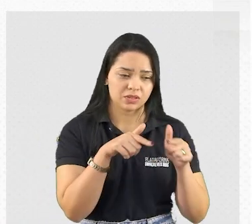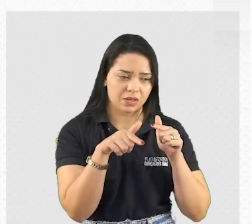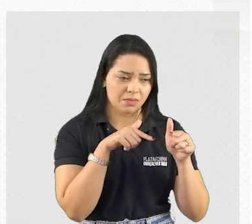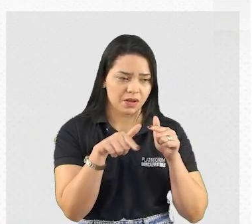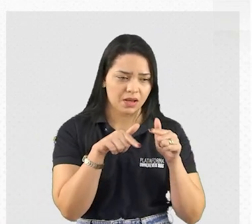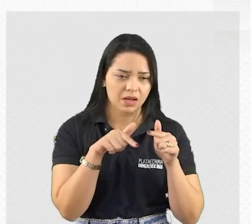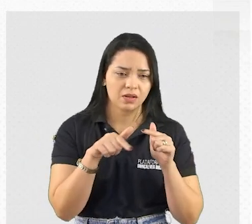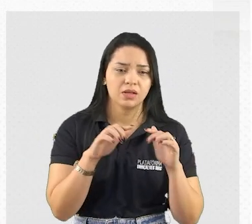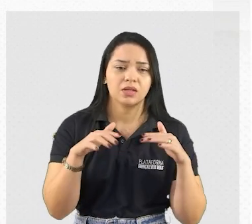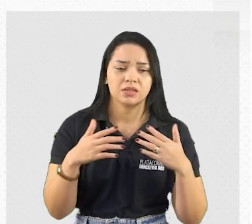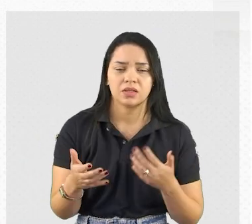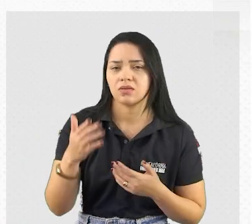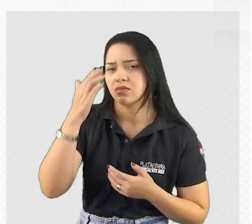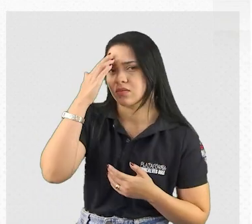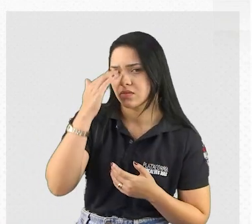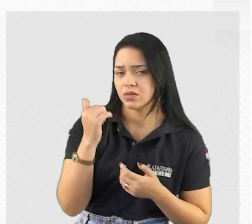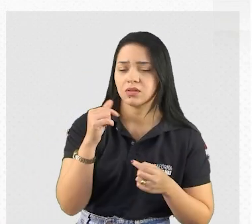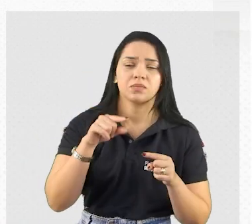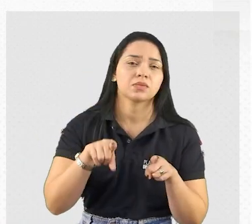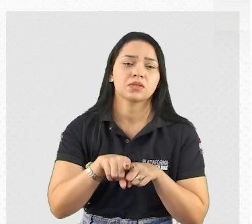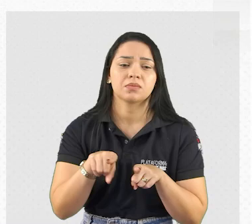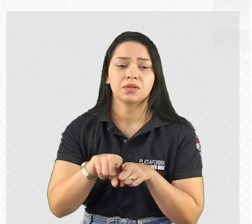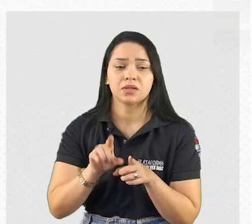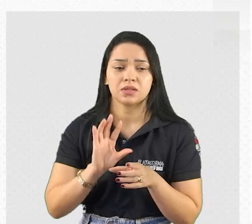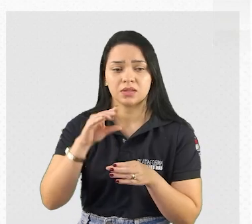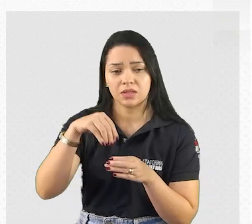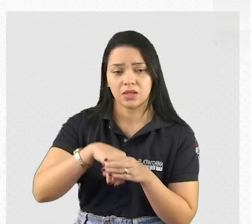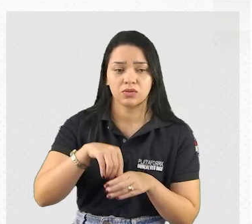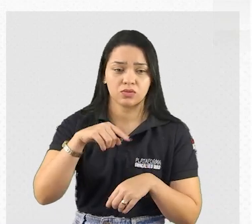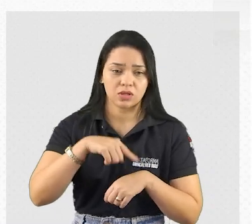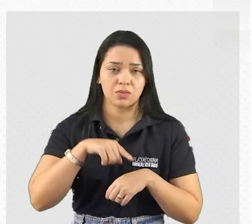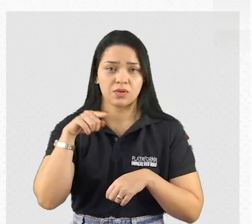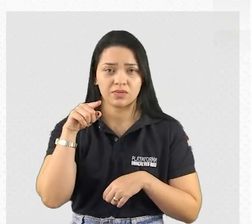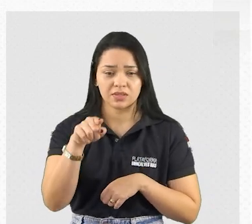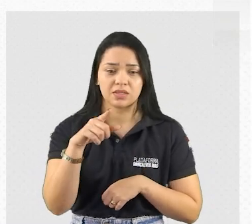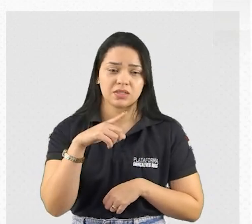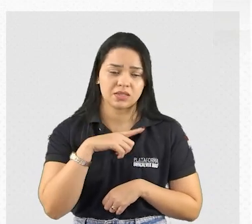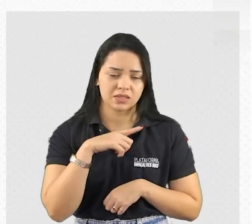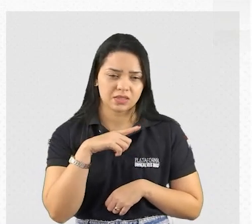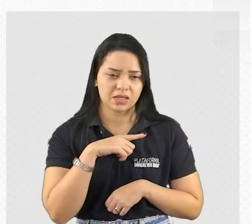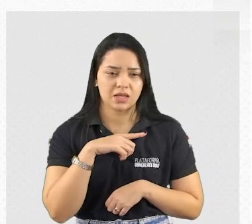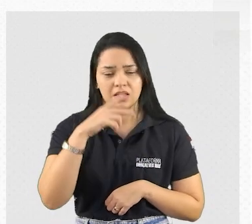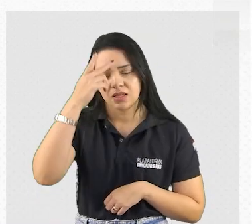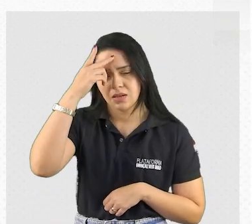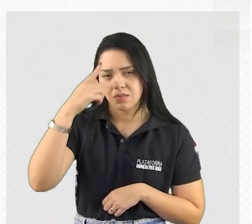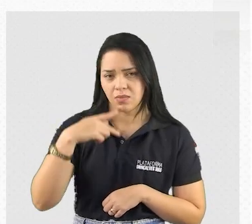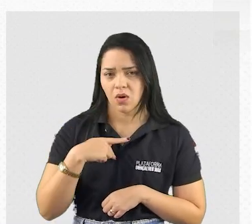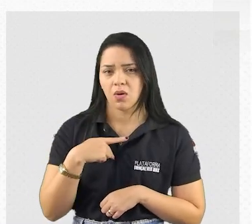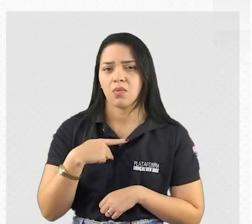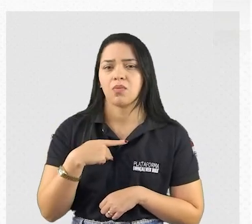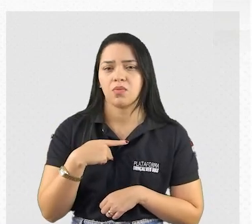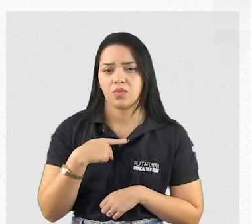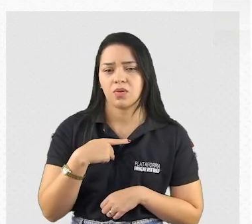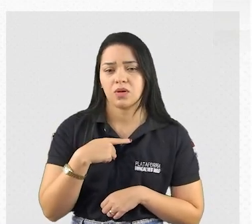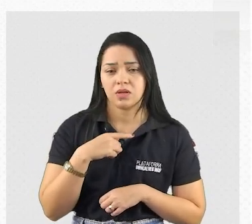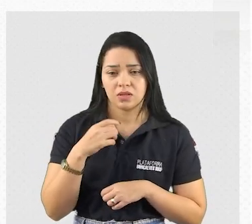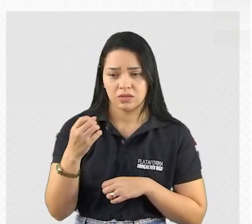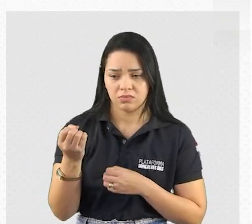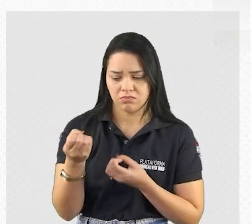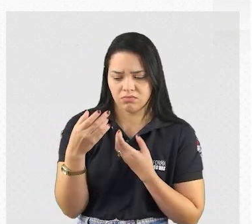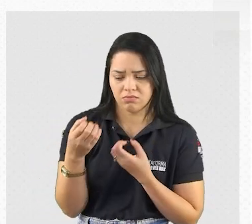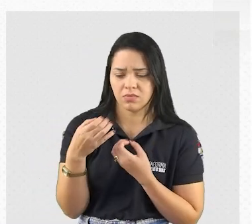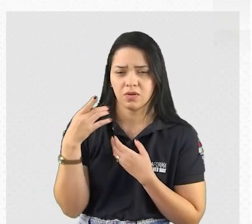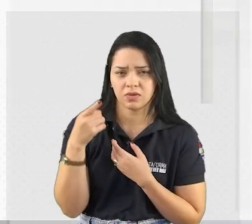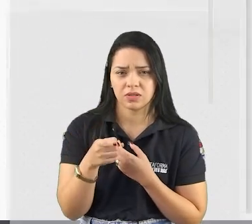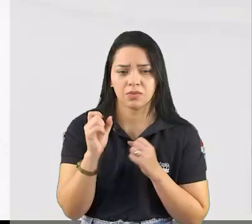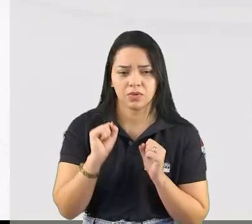né? Então a gente sabe aí que dentro do tempo que você tem disponível, essa autogestão ela vai ser muito importante para poder